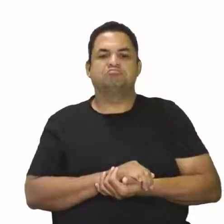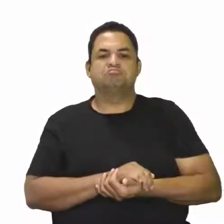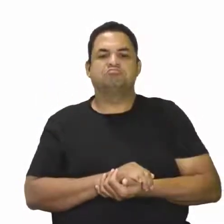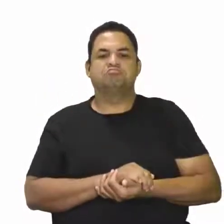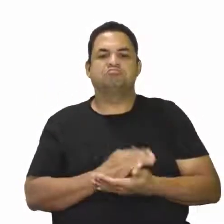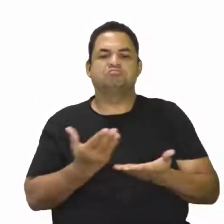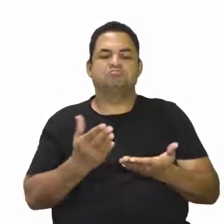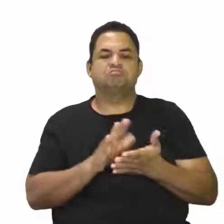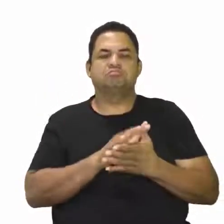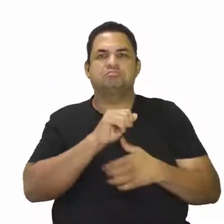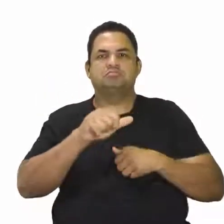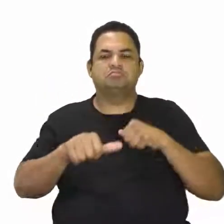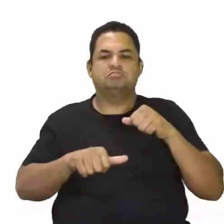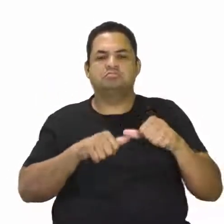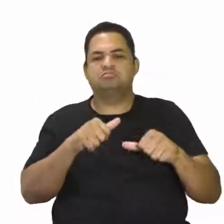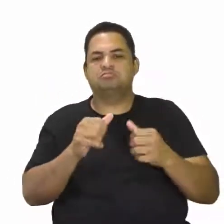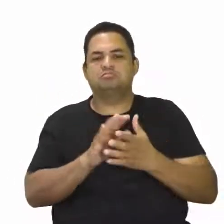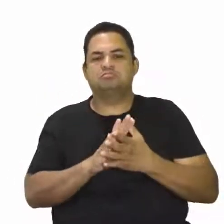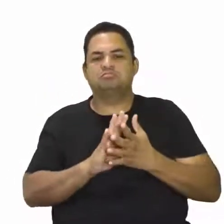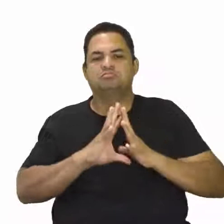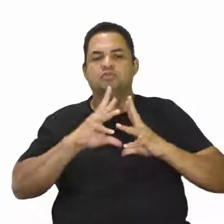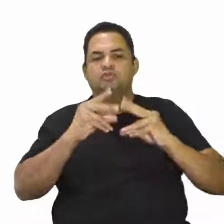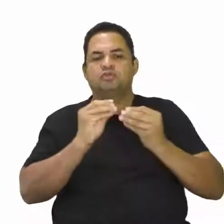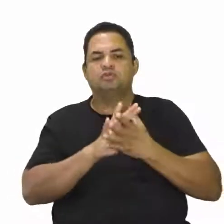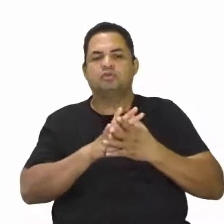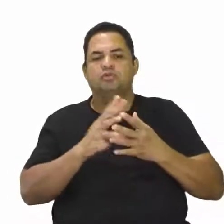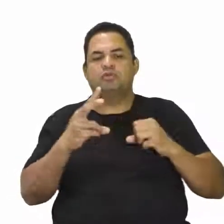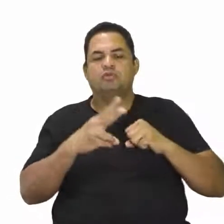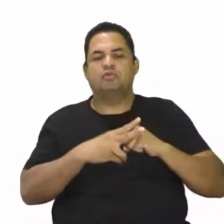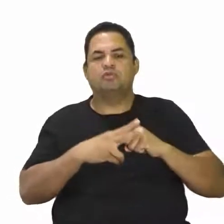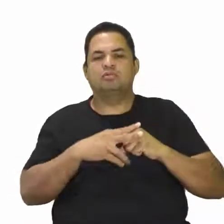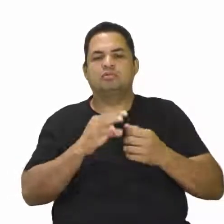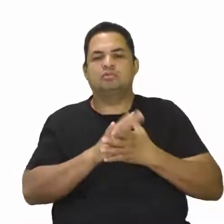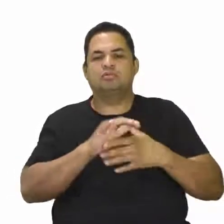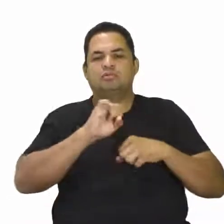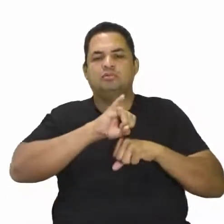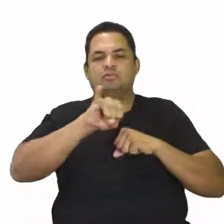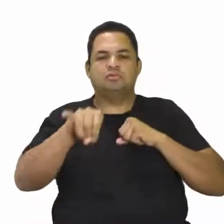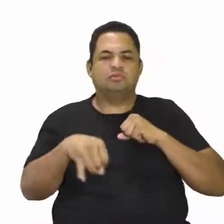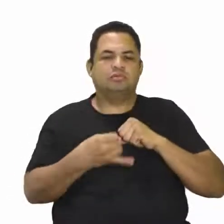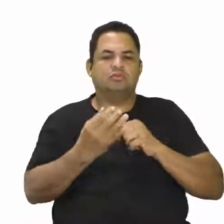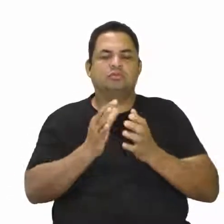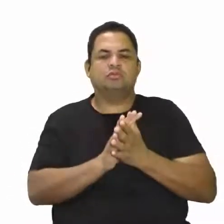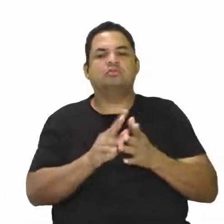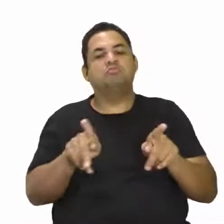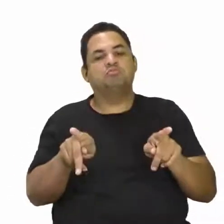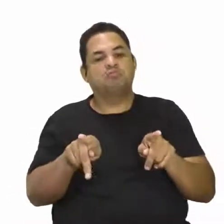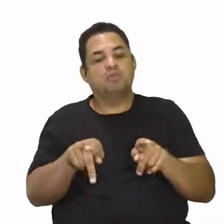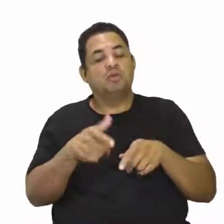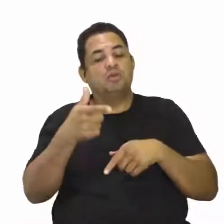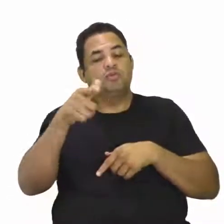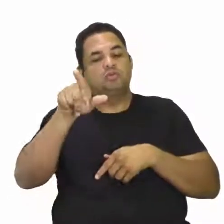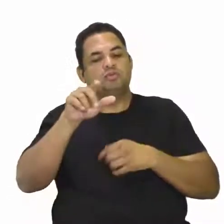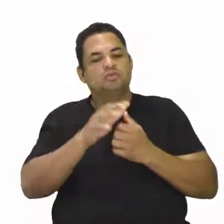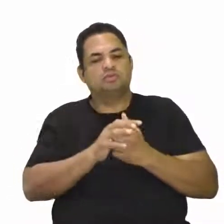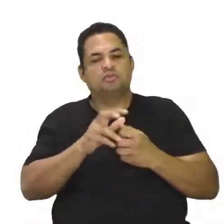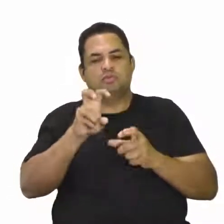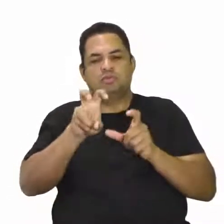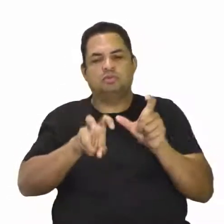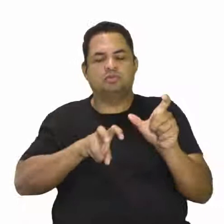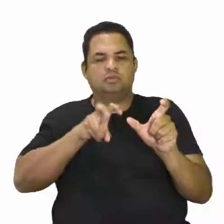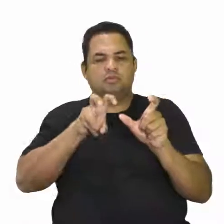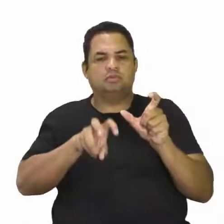elas vão modificar completamente o verbo, o adjetivo ou ainda outro advérbio.